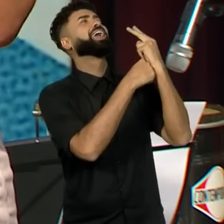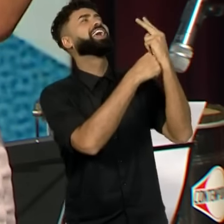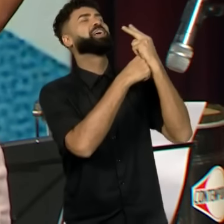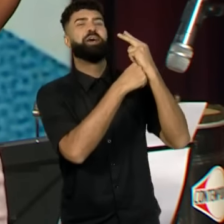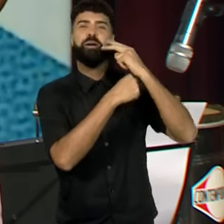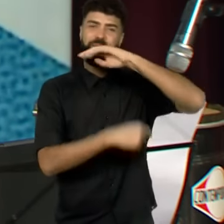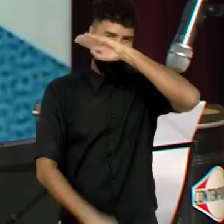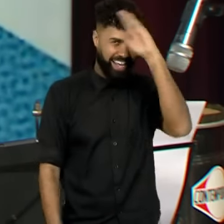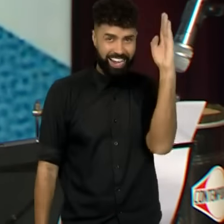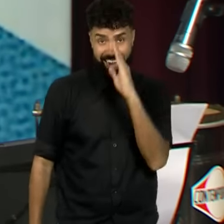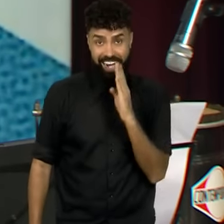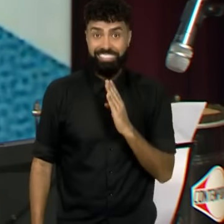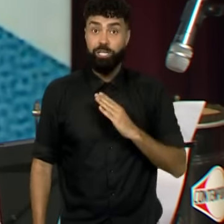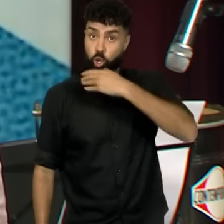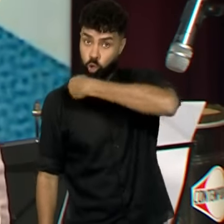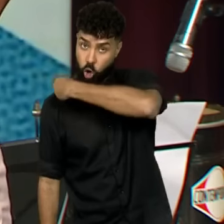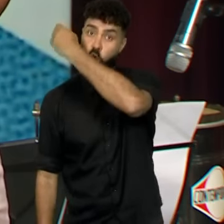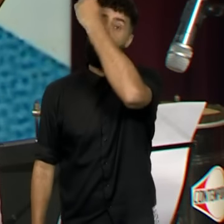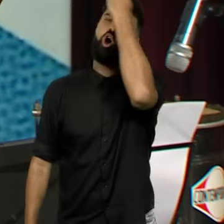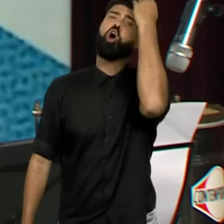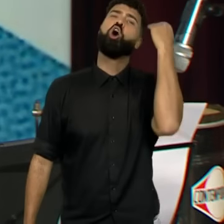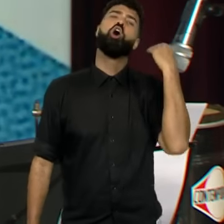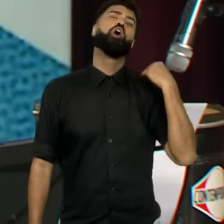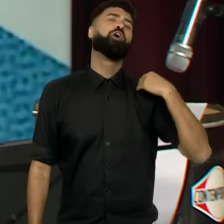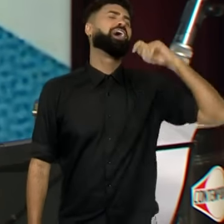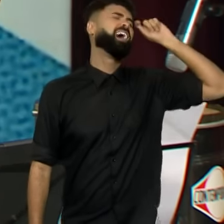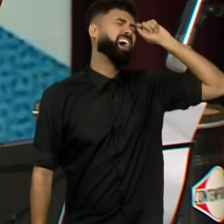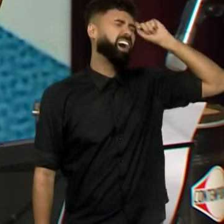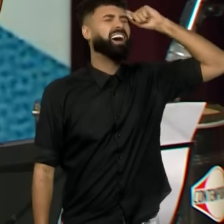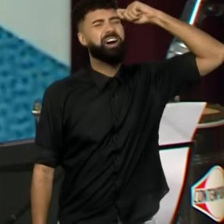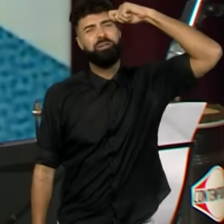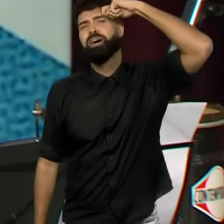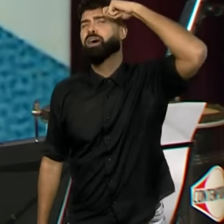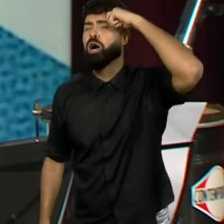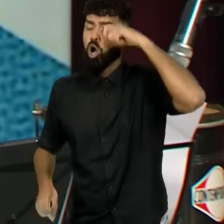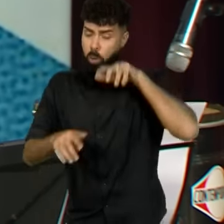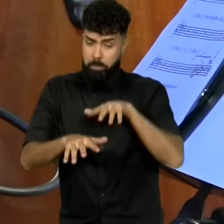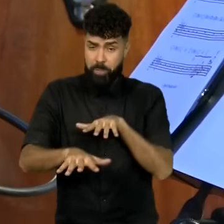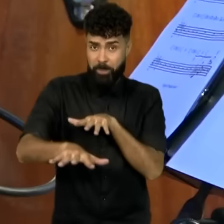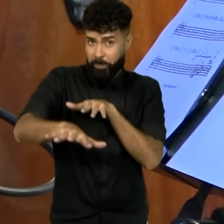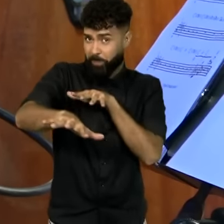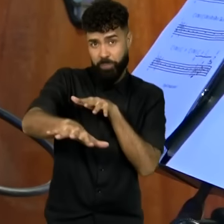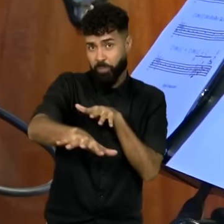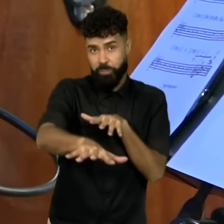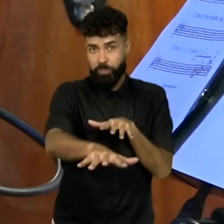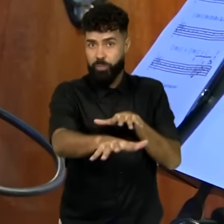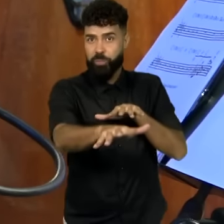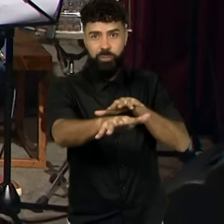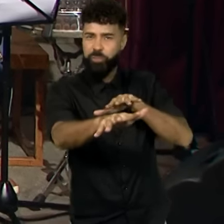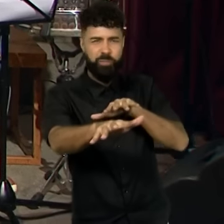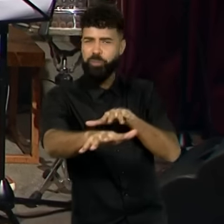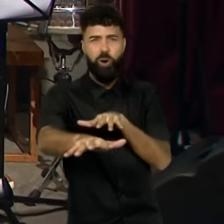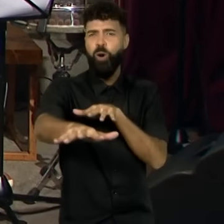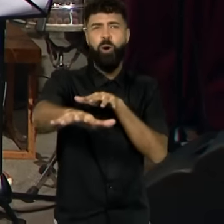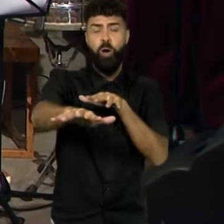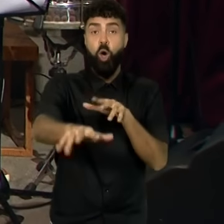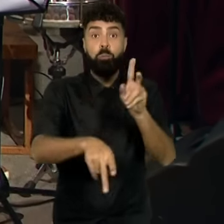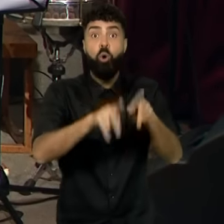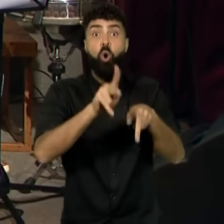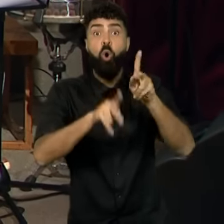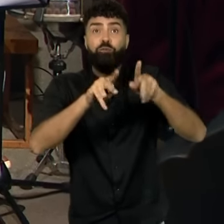Senhora Aparecida, que vai se arrastando, e o povo da